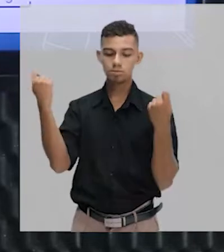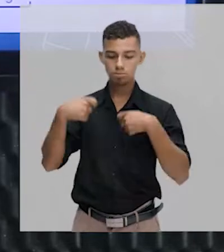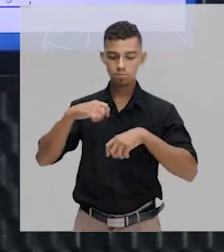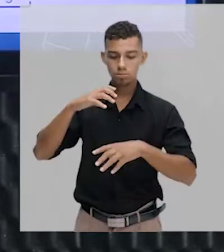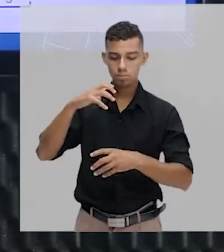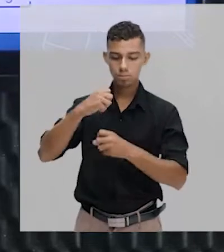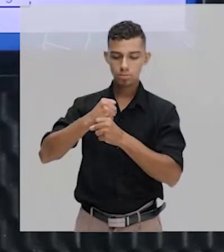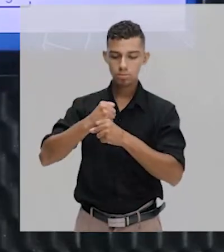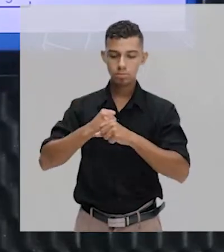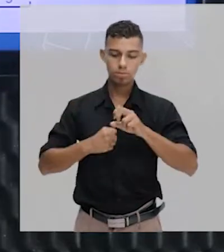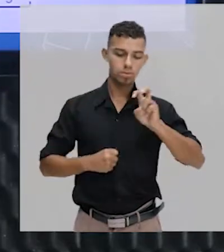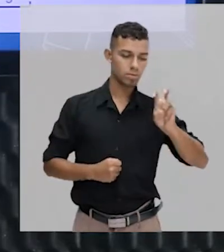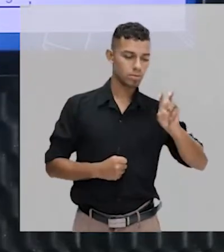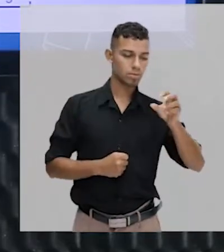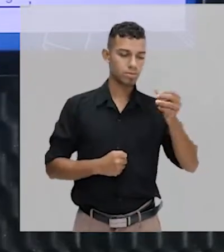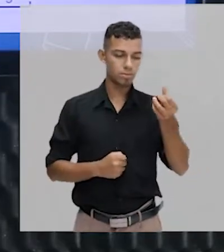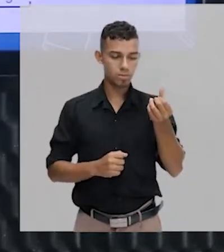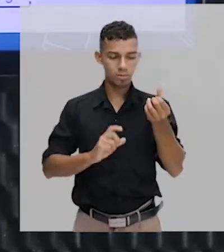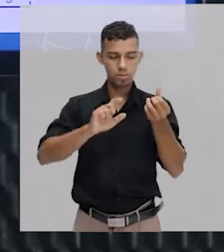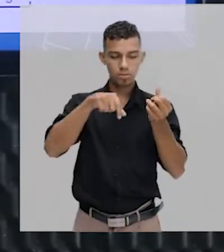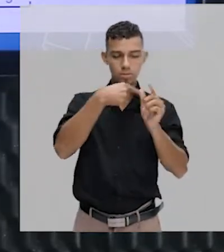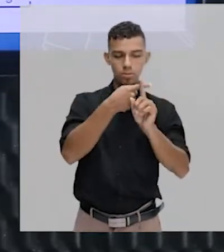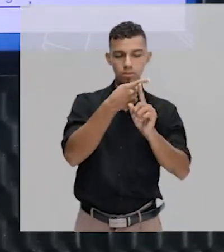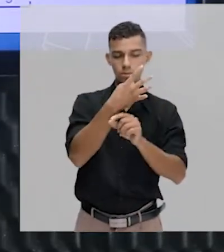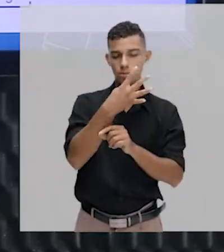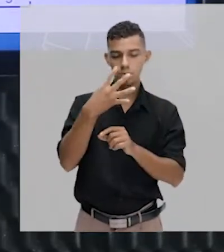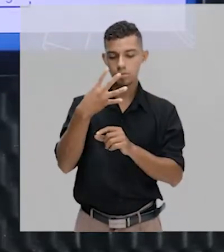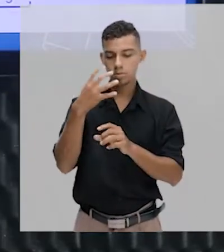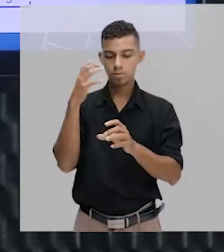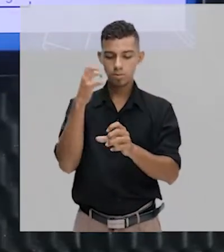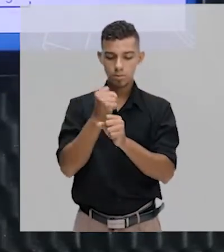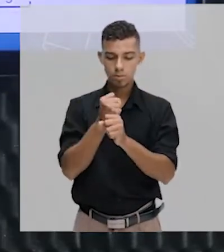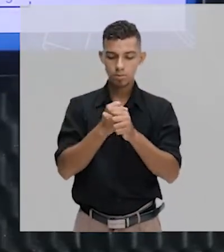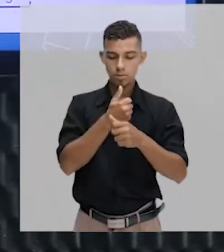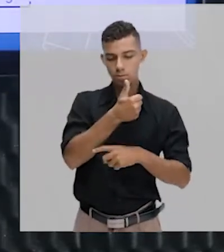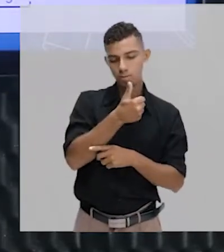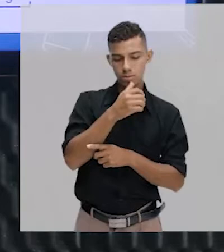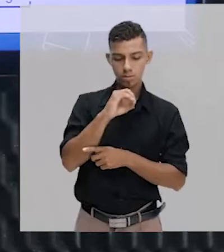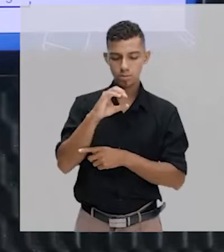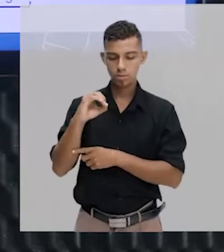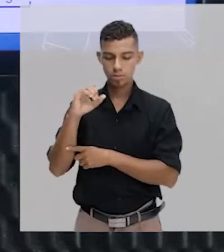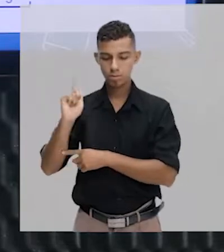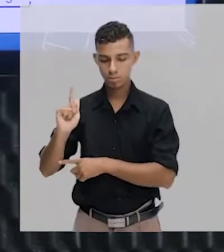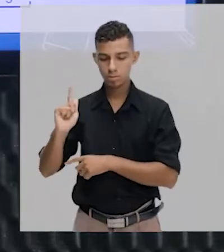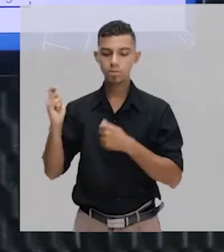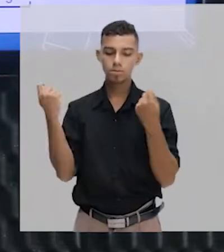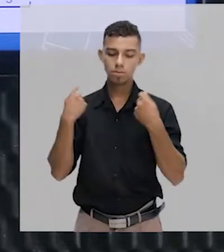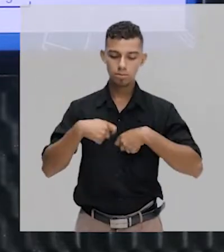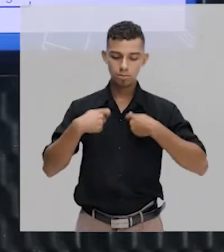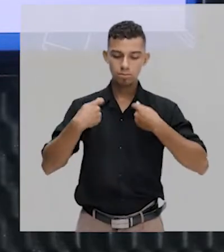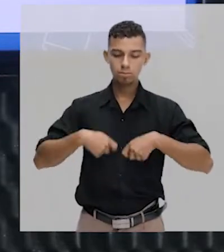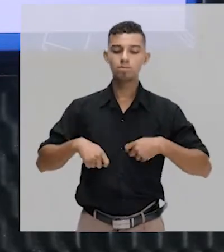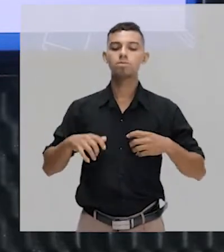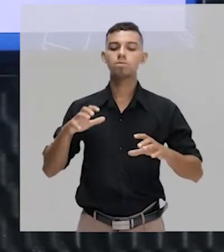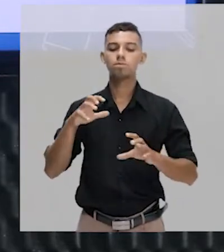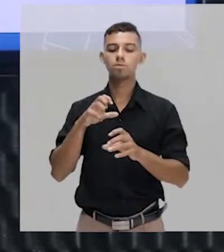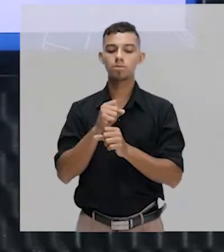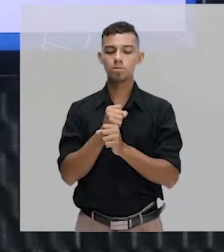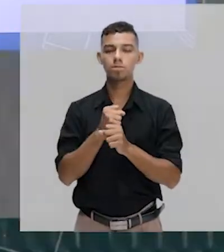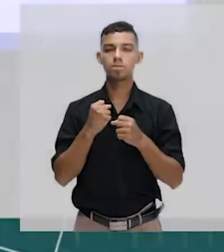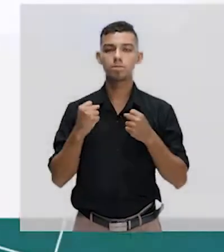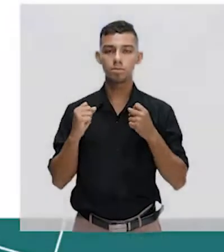44, 100 gramas. Então, a massa dos reagentes igual à massa dos produtos,